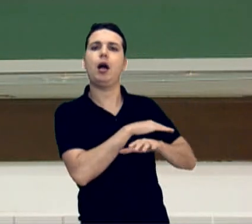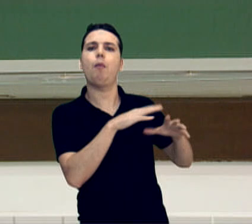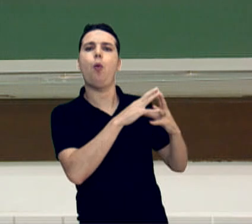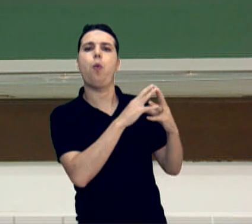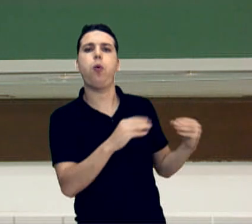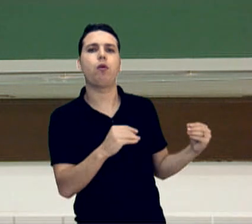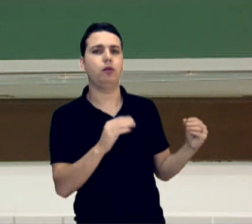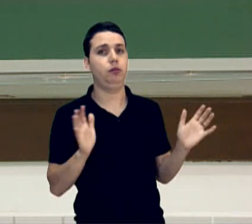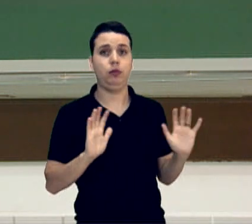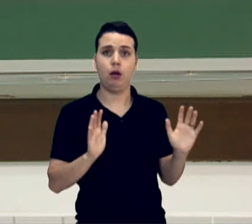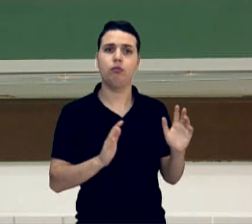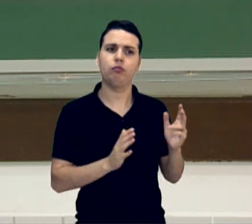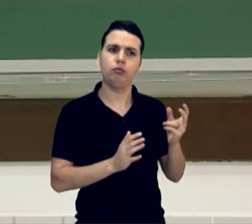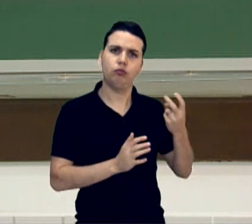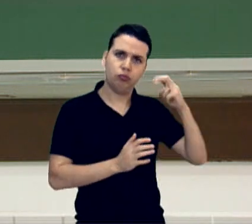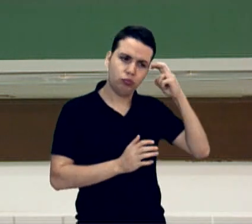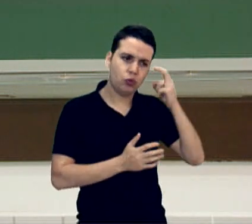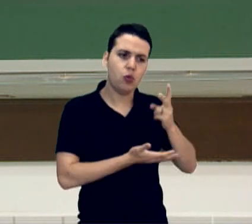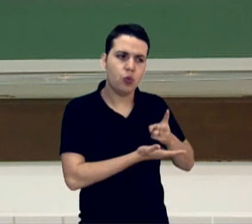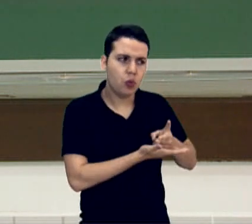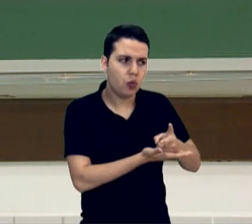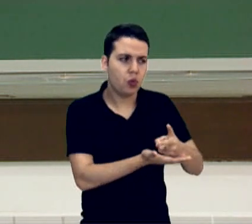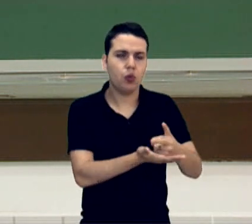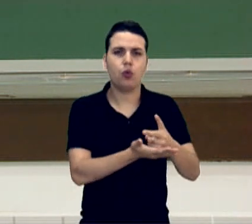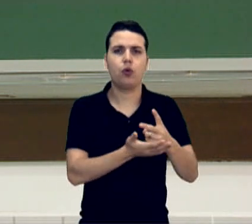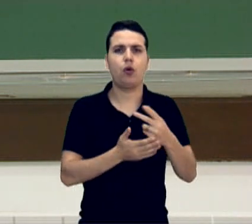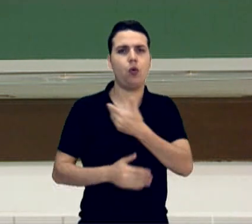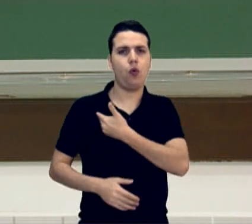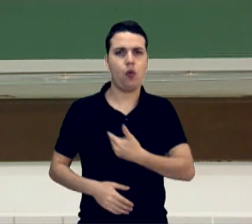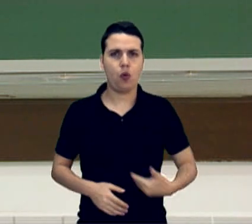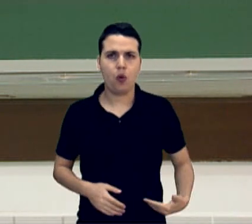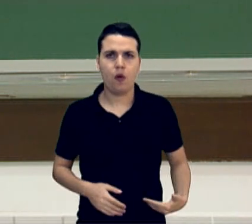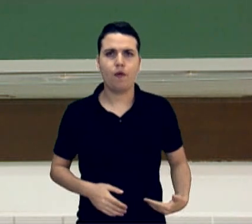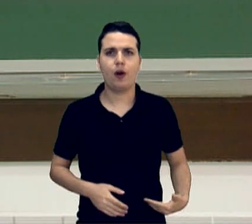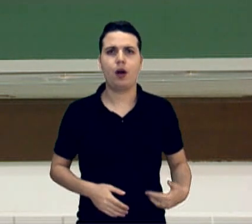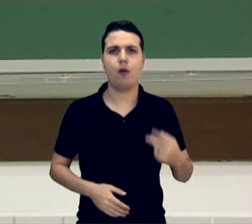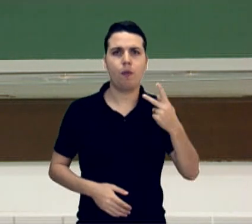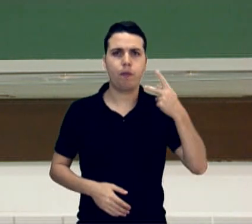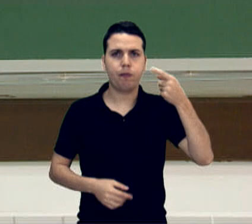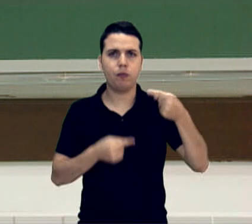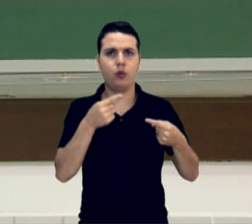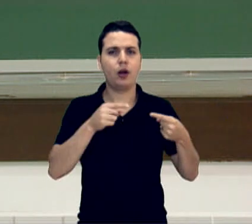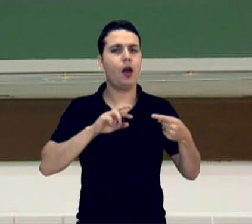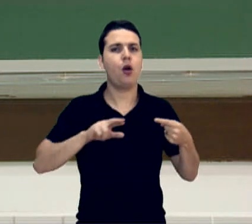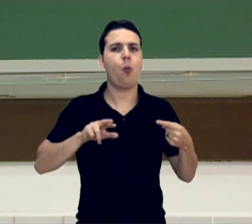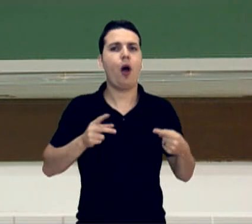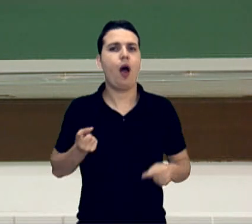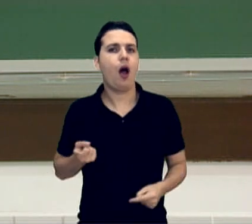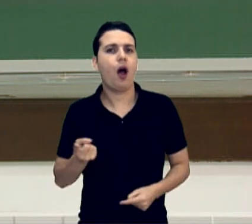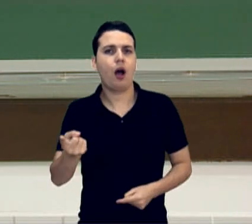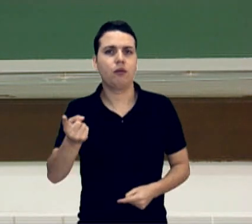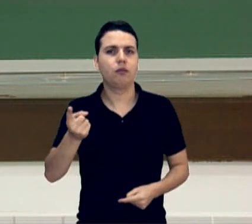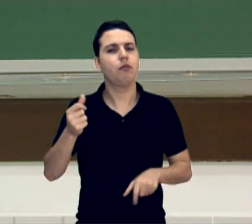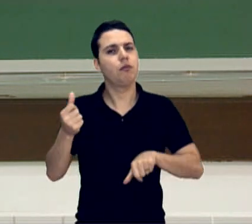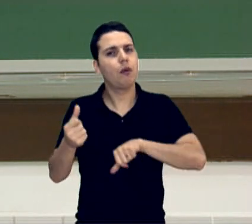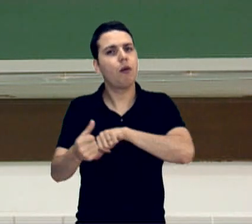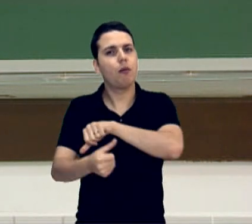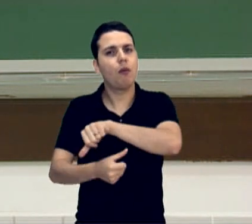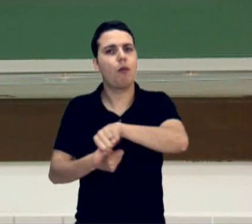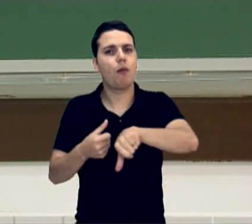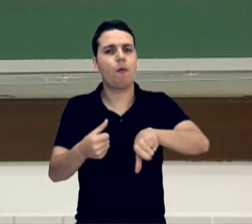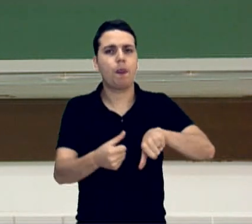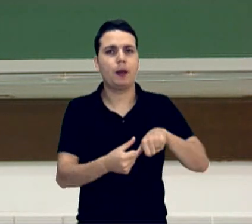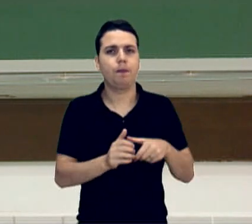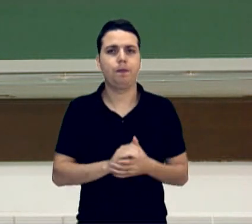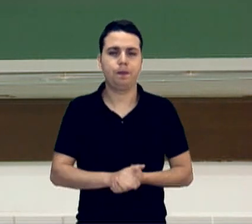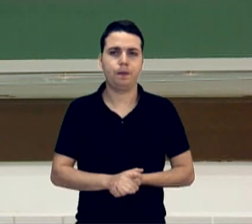foi preservada porque os governos, os regimes políticos não são eternos, né? Eles vão mudando e aí